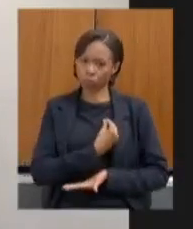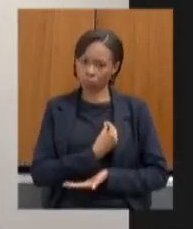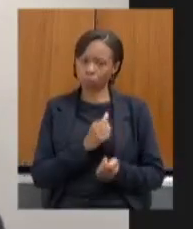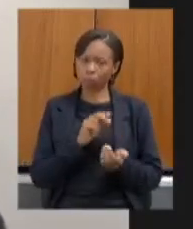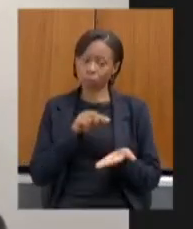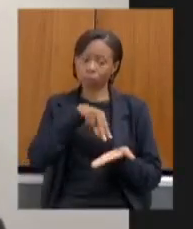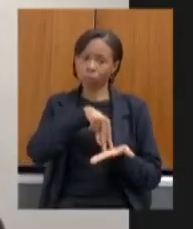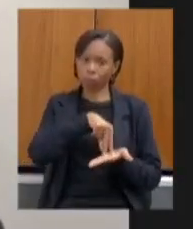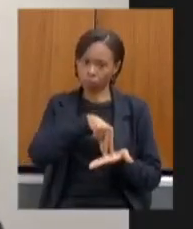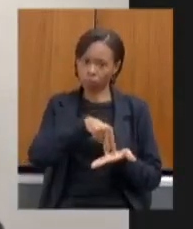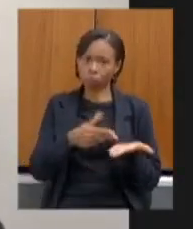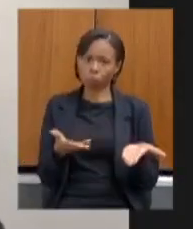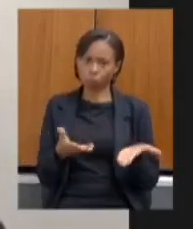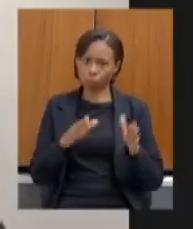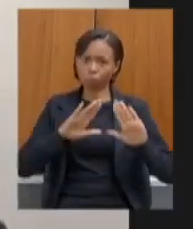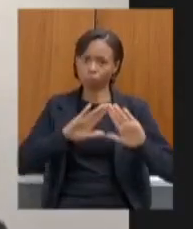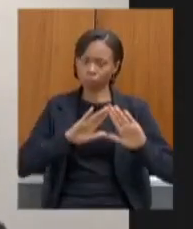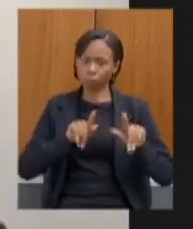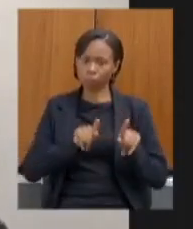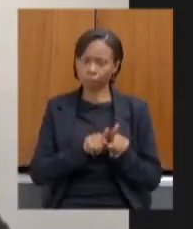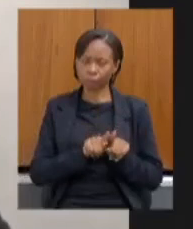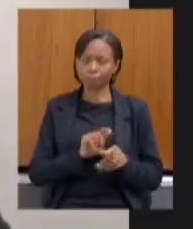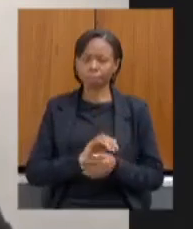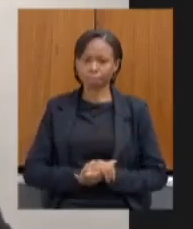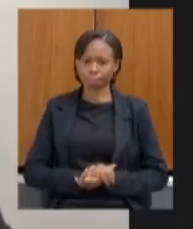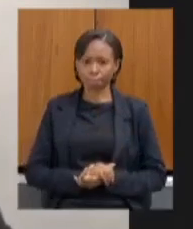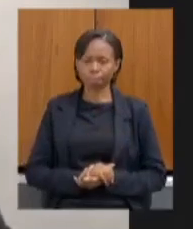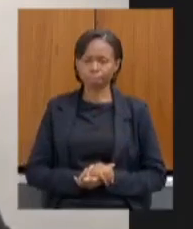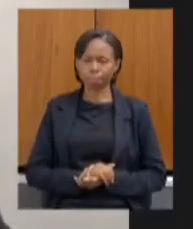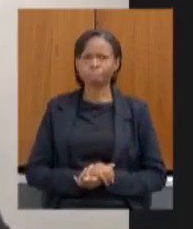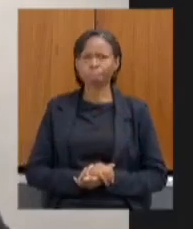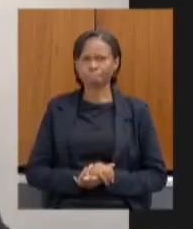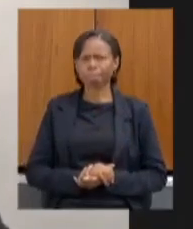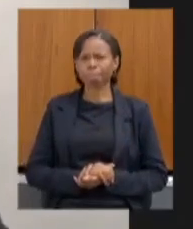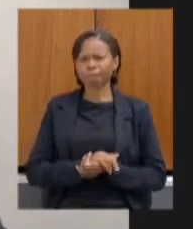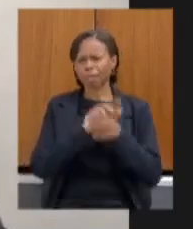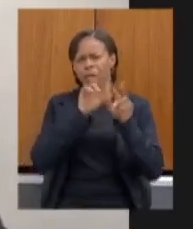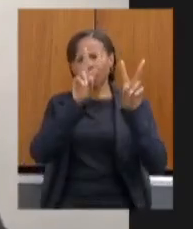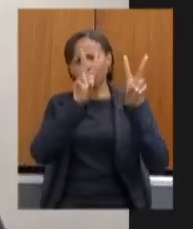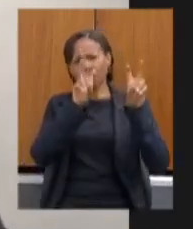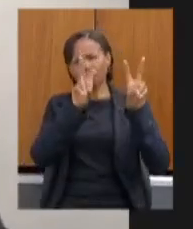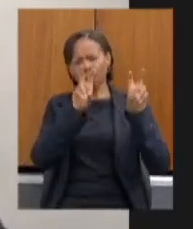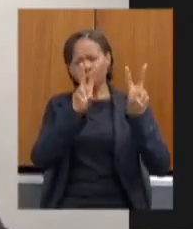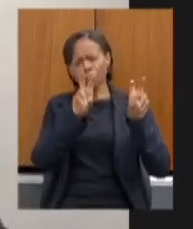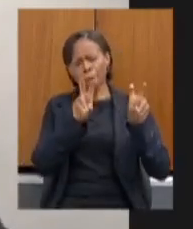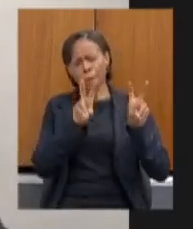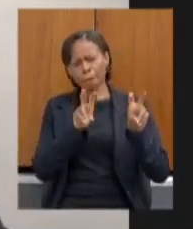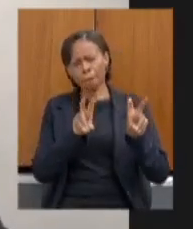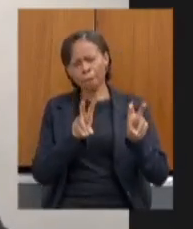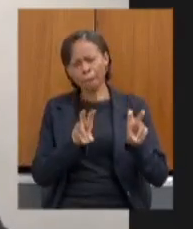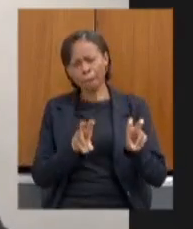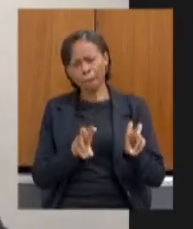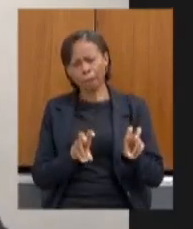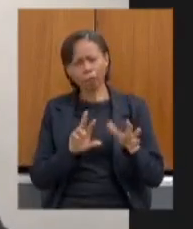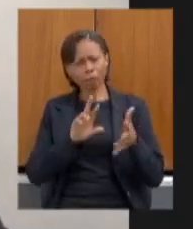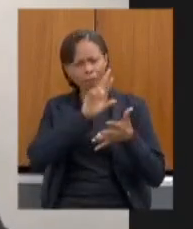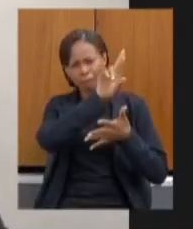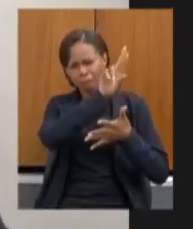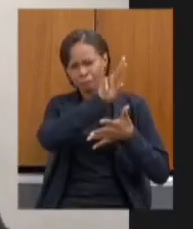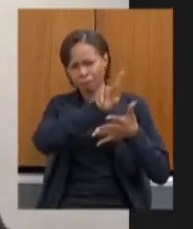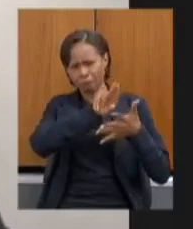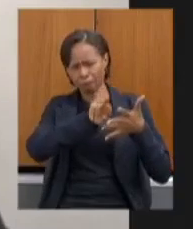na Assembleia Legislativa. Bem, são muitos assuntos, o secretário fez uma exposição